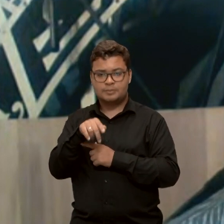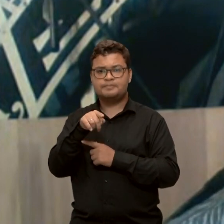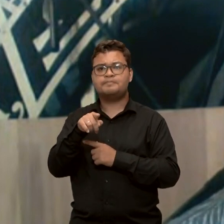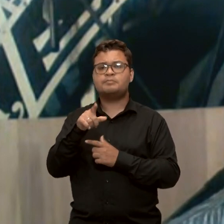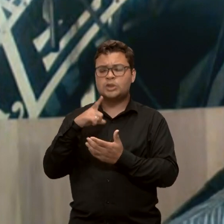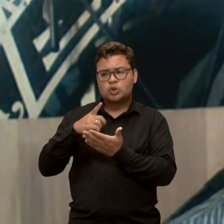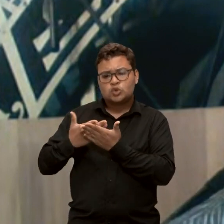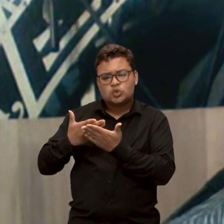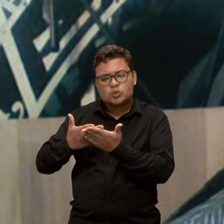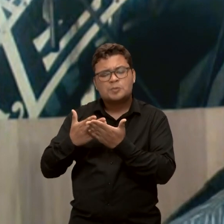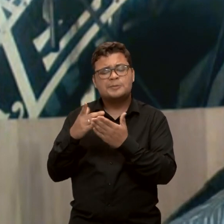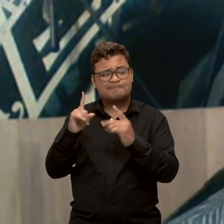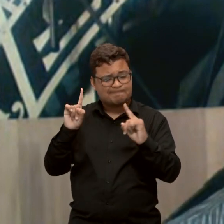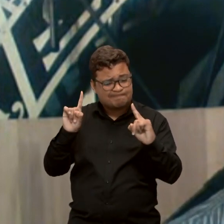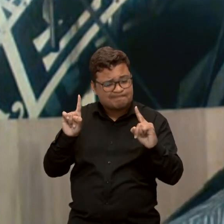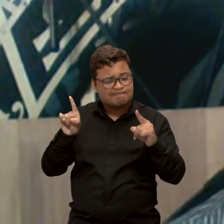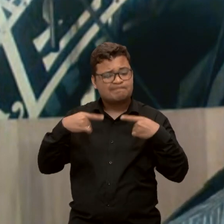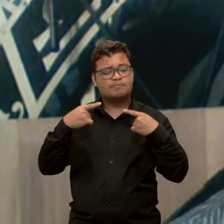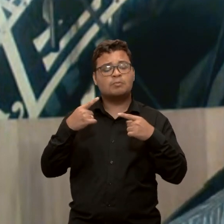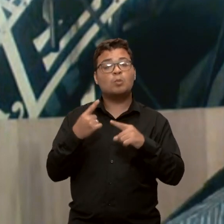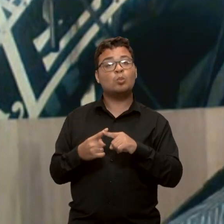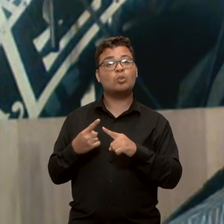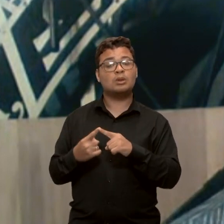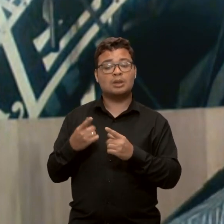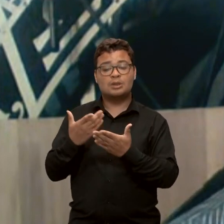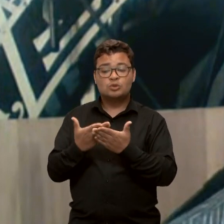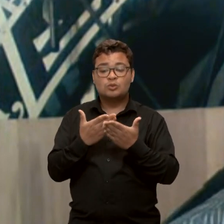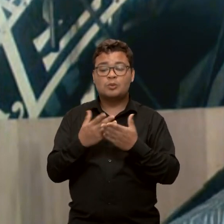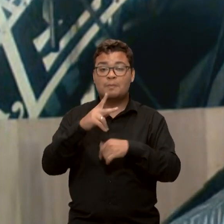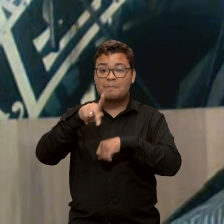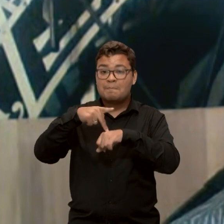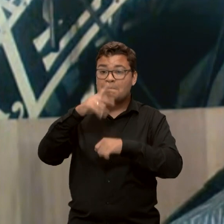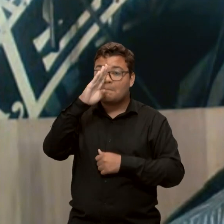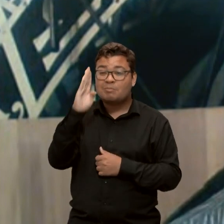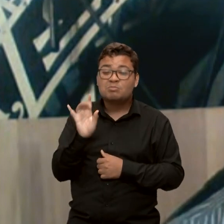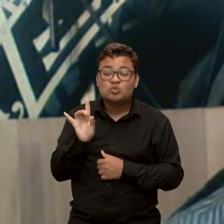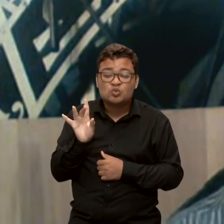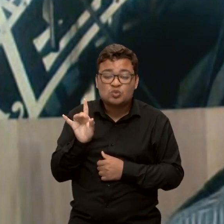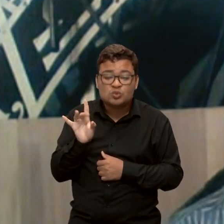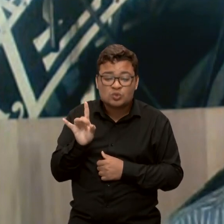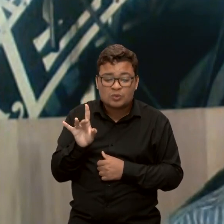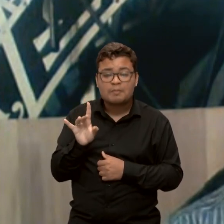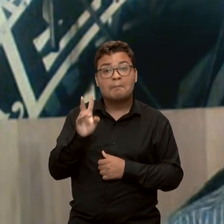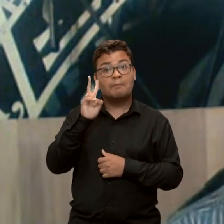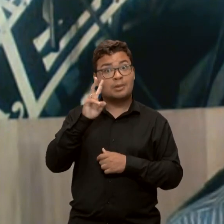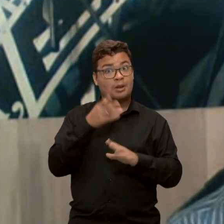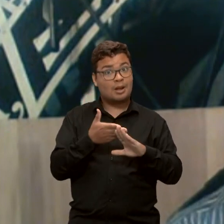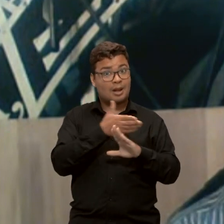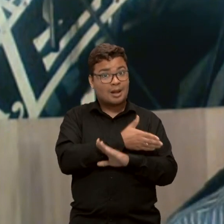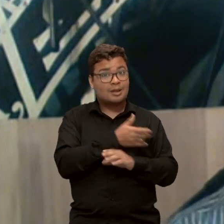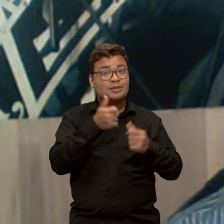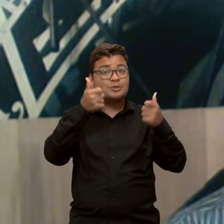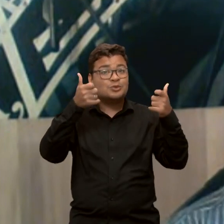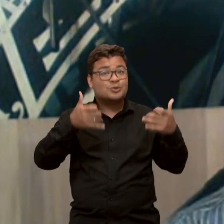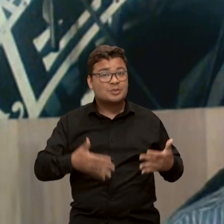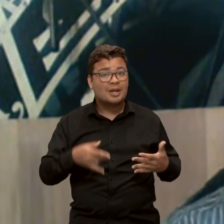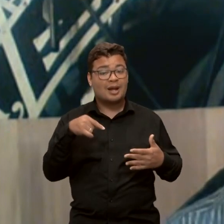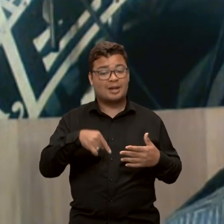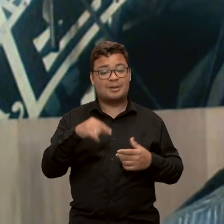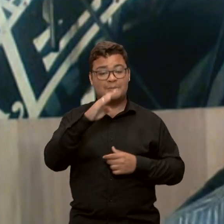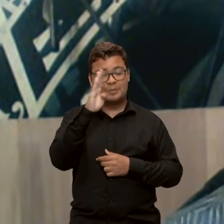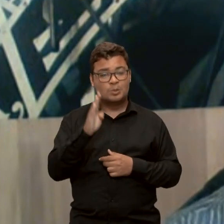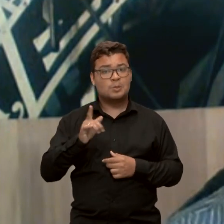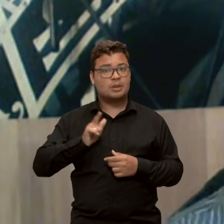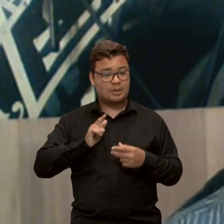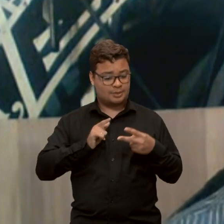para ser aprovada. A gente tem uma terceira vacina do Instituto Butantan, que ainda está na fase finalzinha